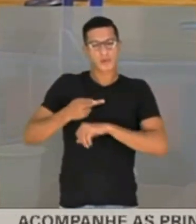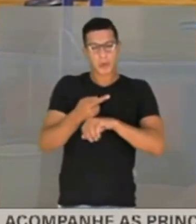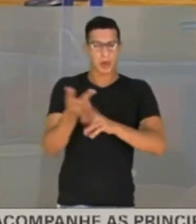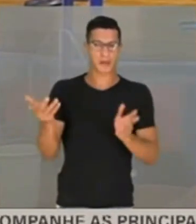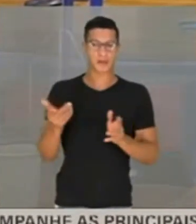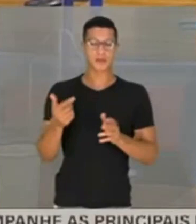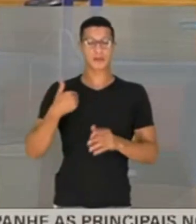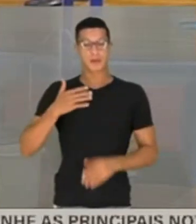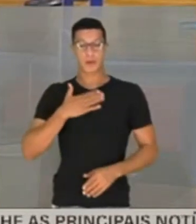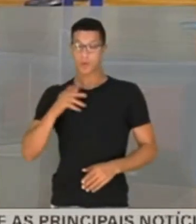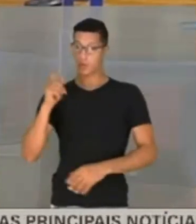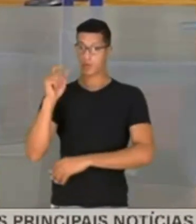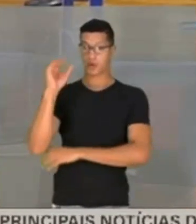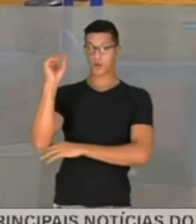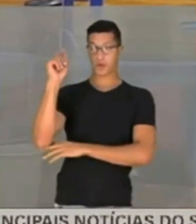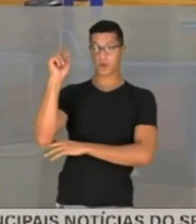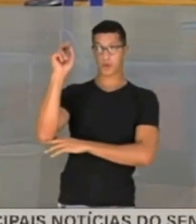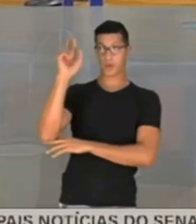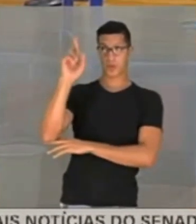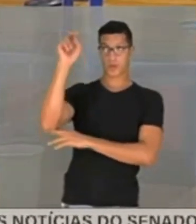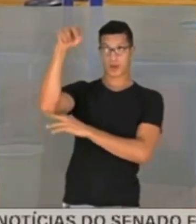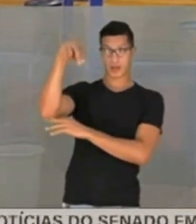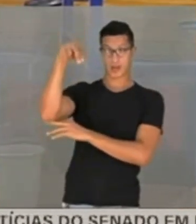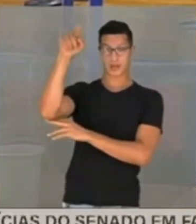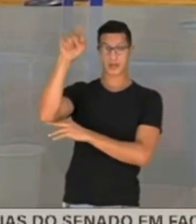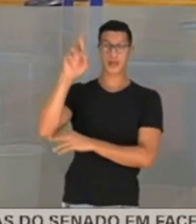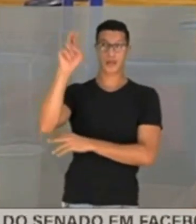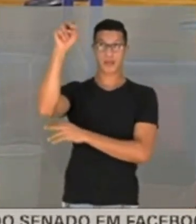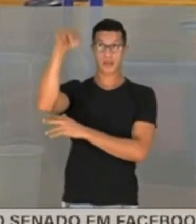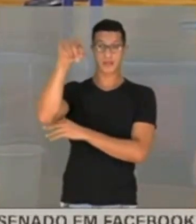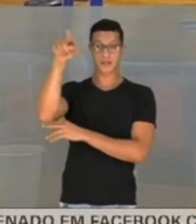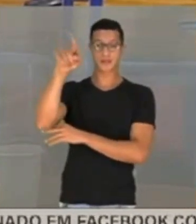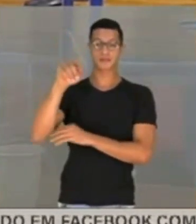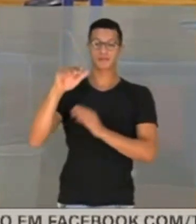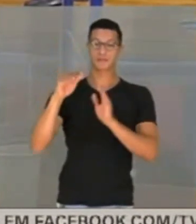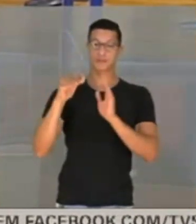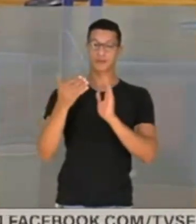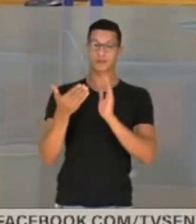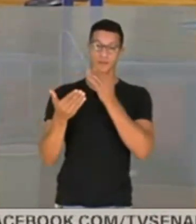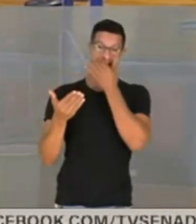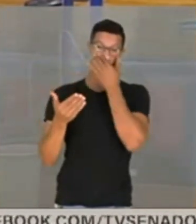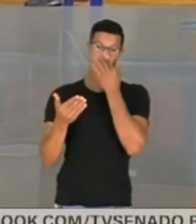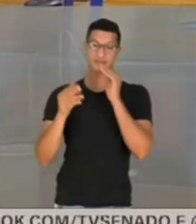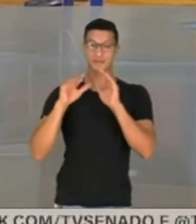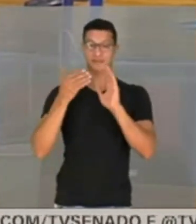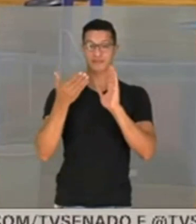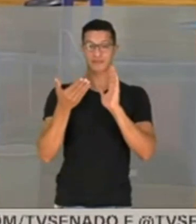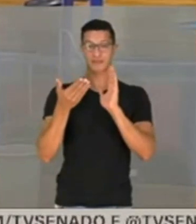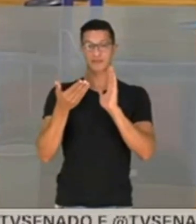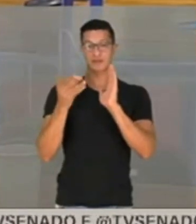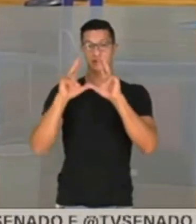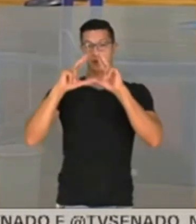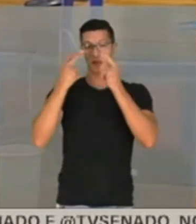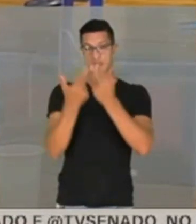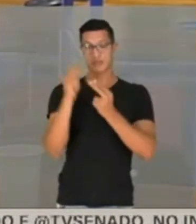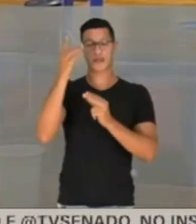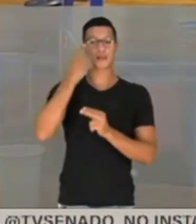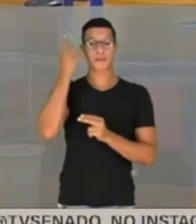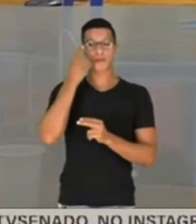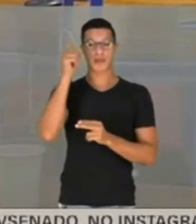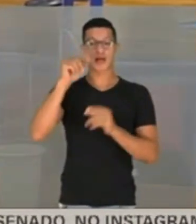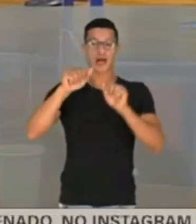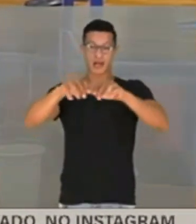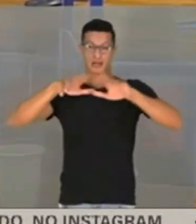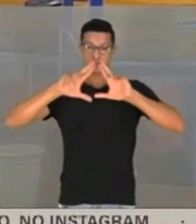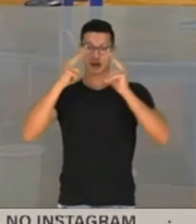E o Rio Grande do Norte, o Estado do Rio Grande do Norte, a Câmara dos Deputados do Rio Grande do Norte, a